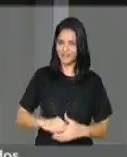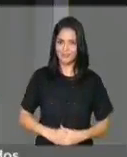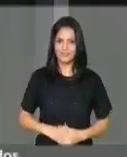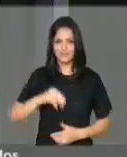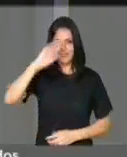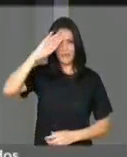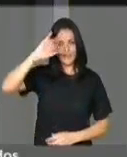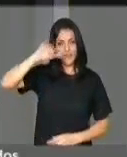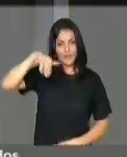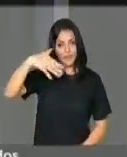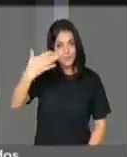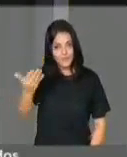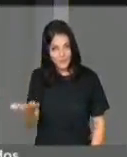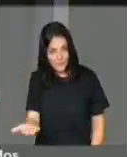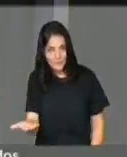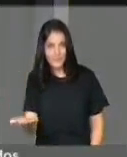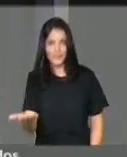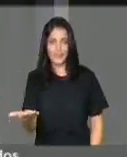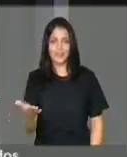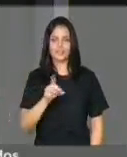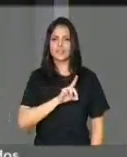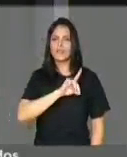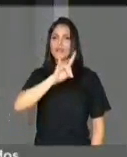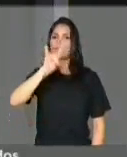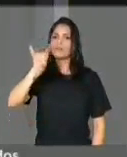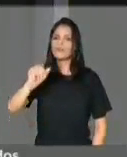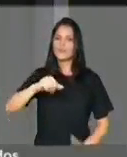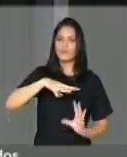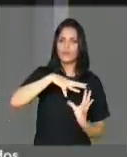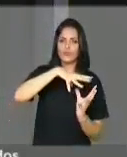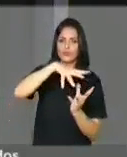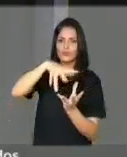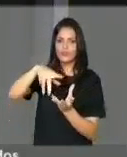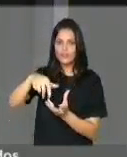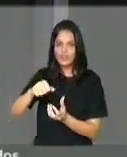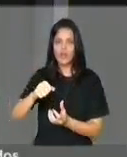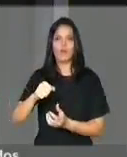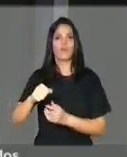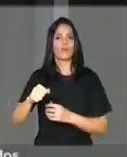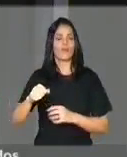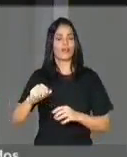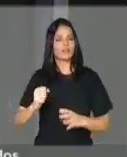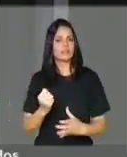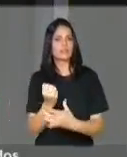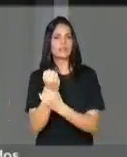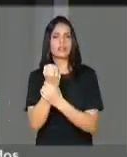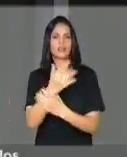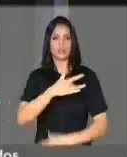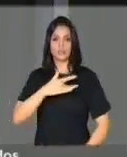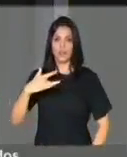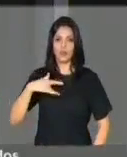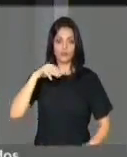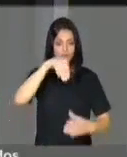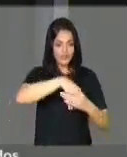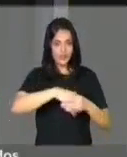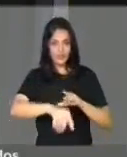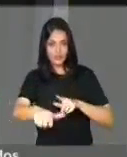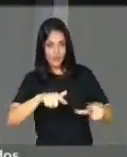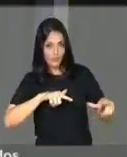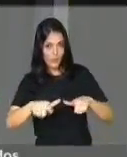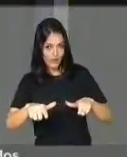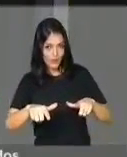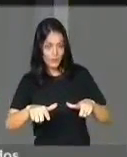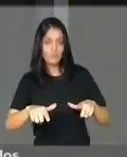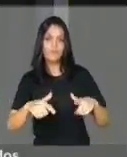em homenagem ao Dia Mundial da Segurança e da Saúde no Trabalho,